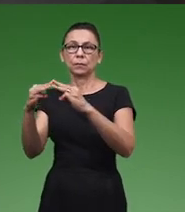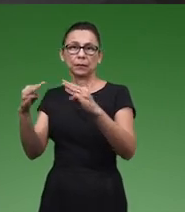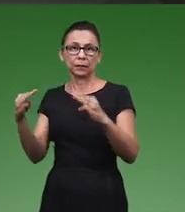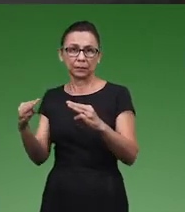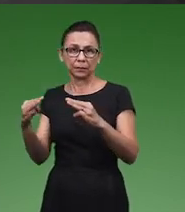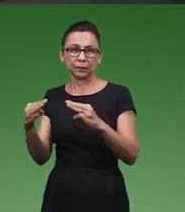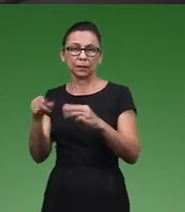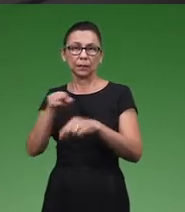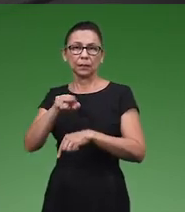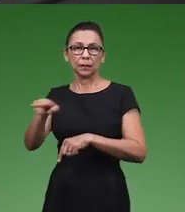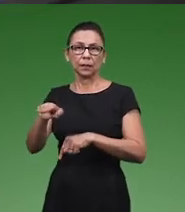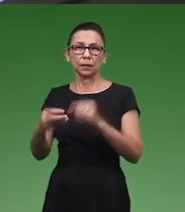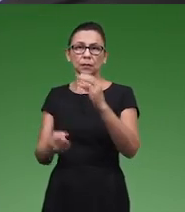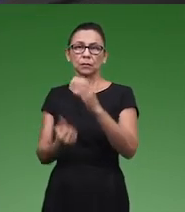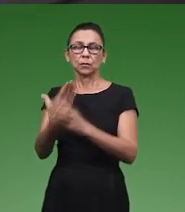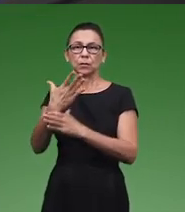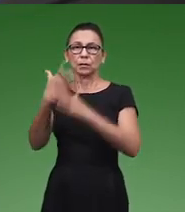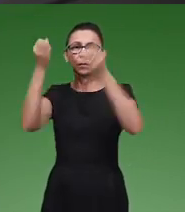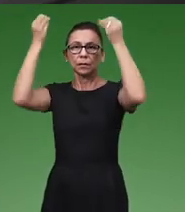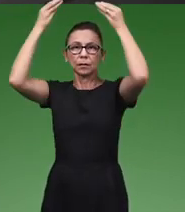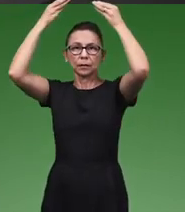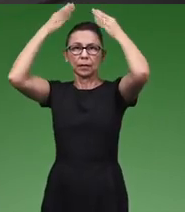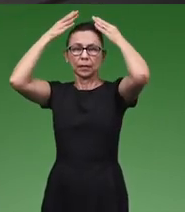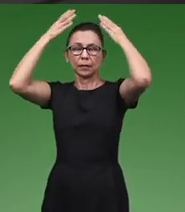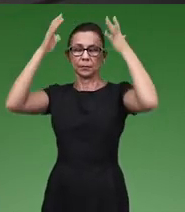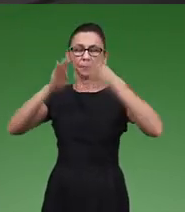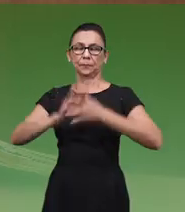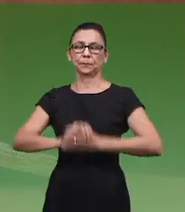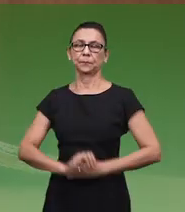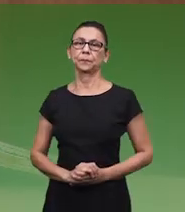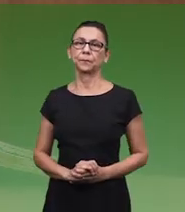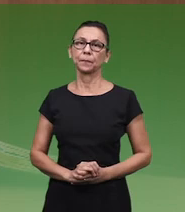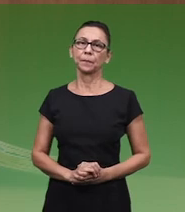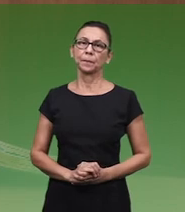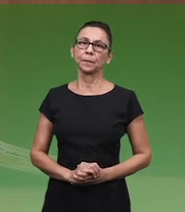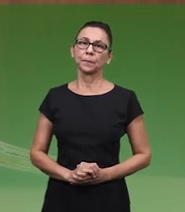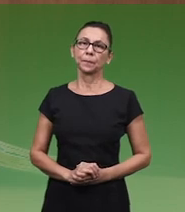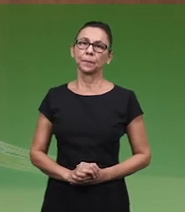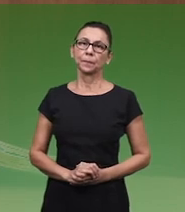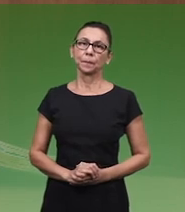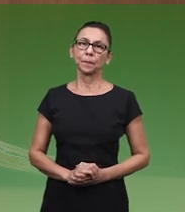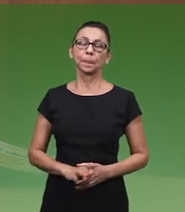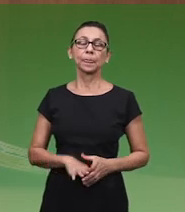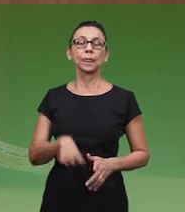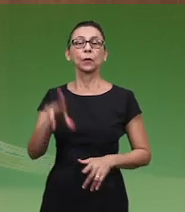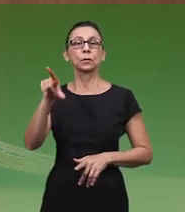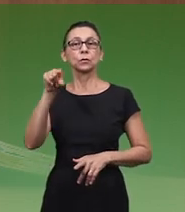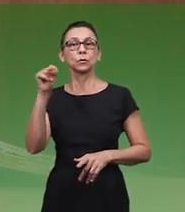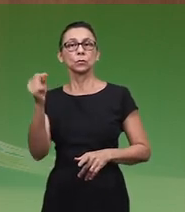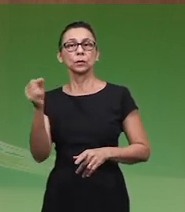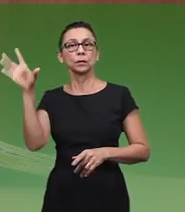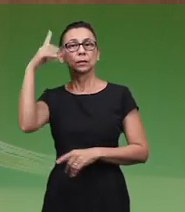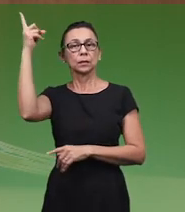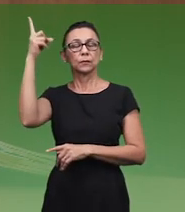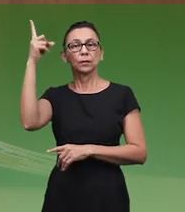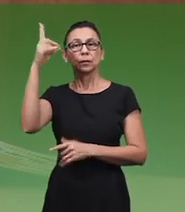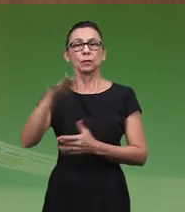Manaim. Mas os do sul estabeleceram Davi como rei. Ficou um rei no norte e outro rei no